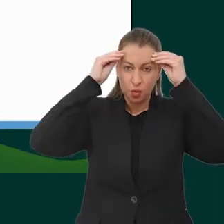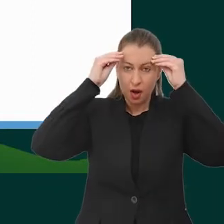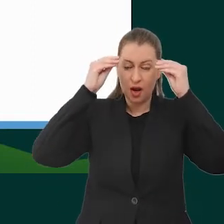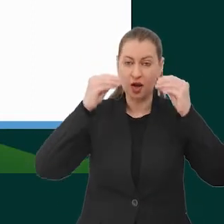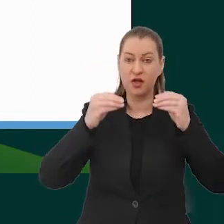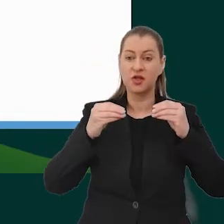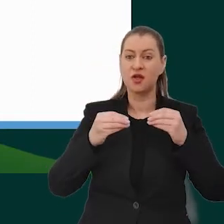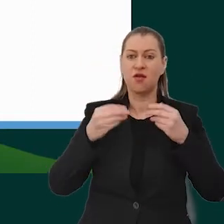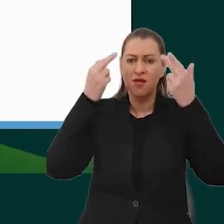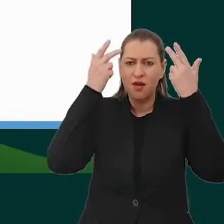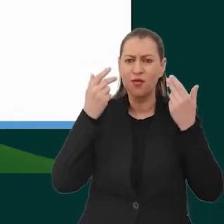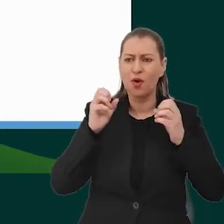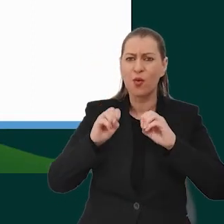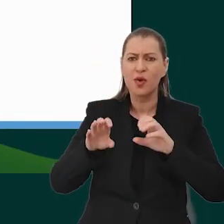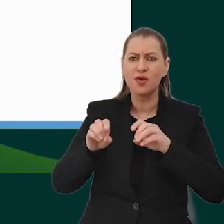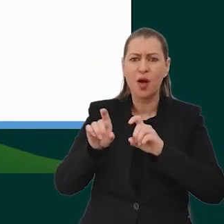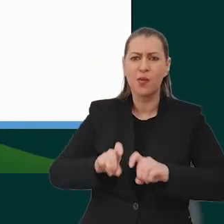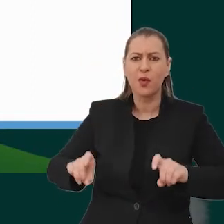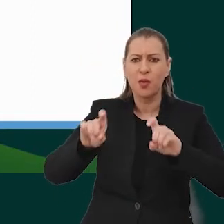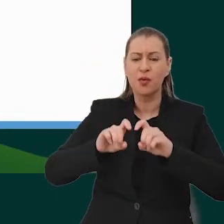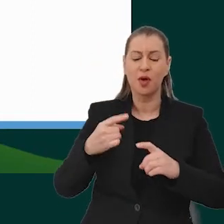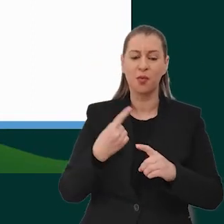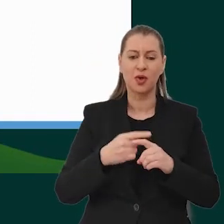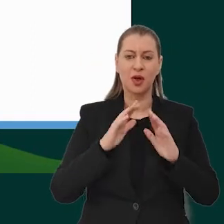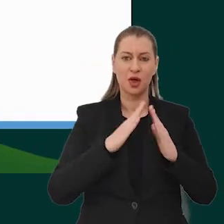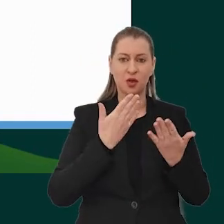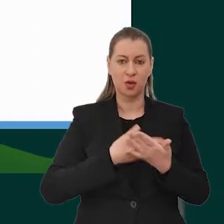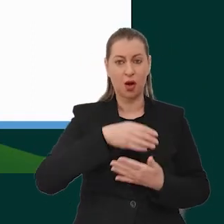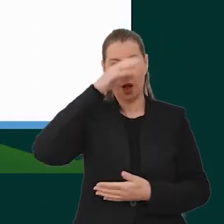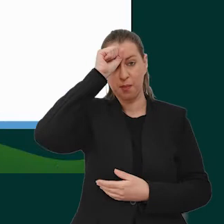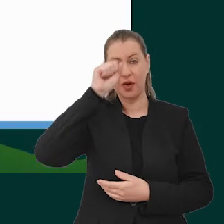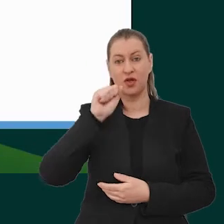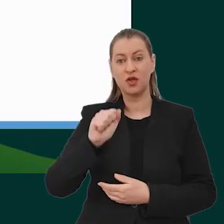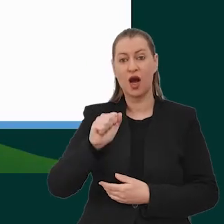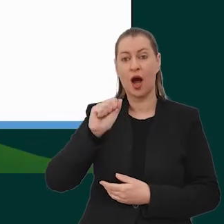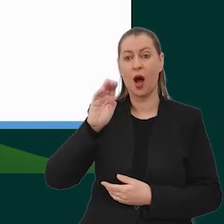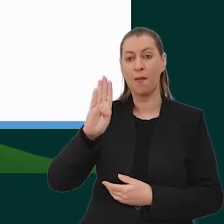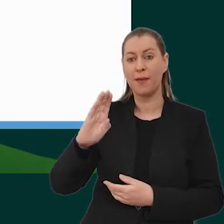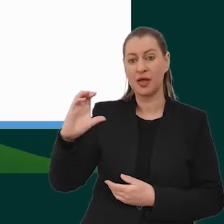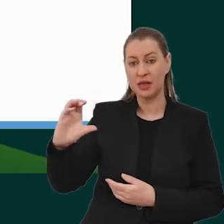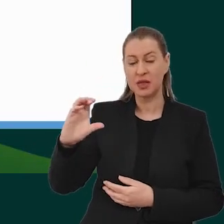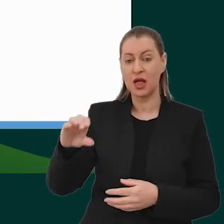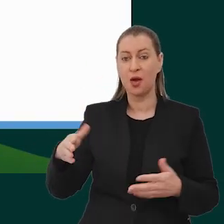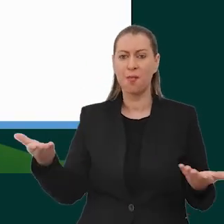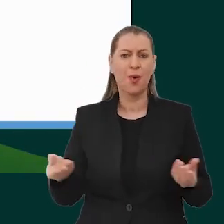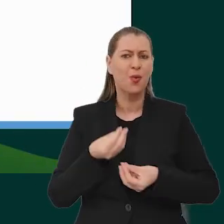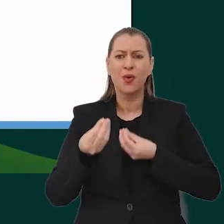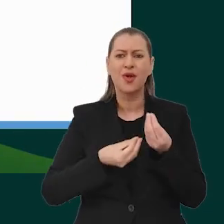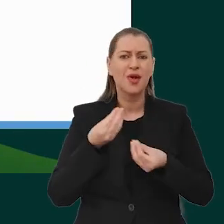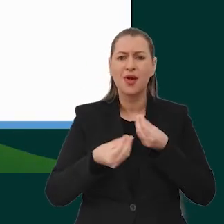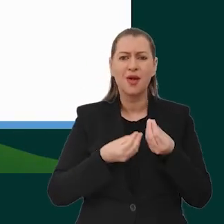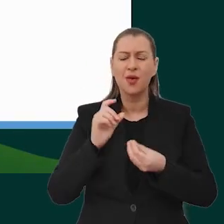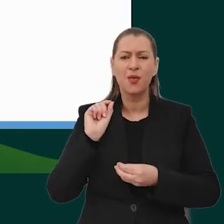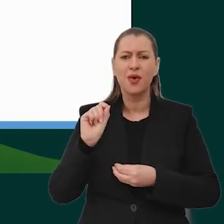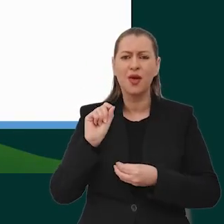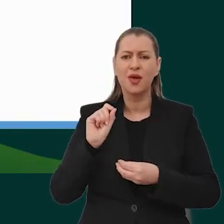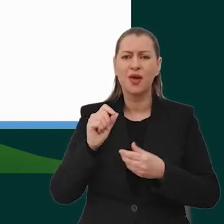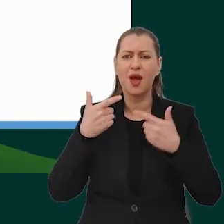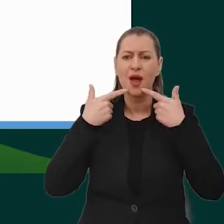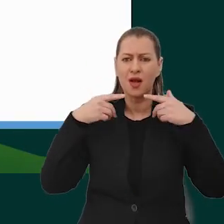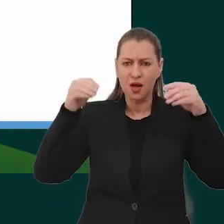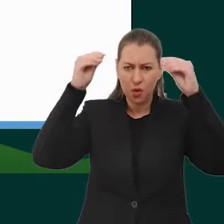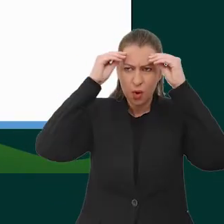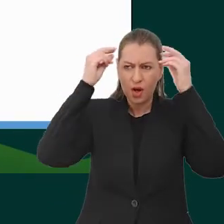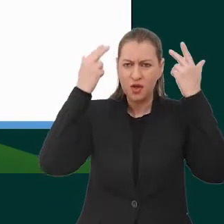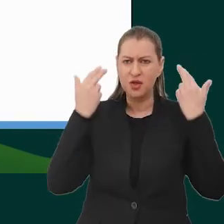as máquinas, né? Porque na escola a gente aprende o ABC. Mas o que é linguagem natural? A gente tem que entender isso antes. É aquele texto